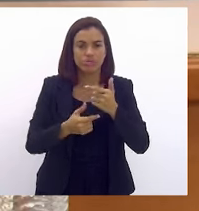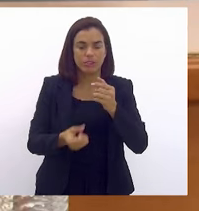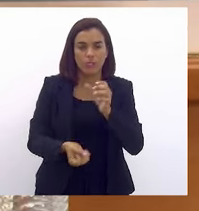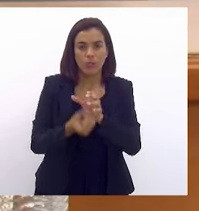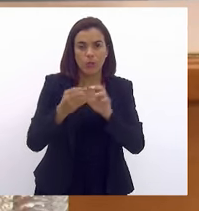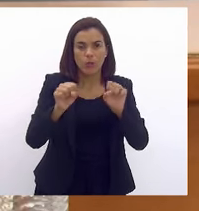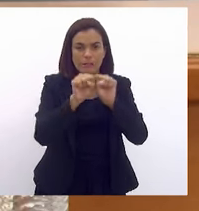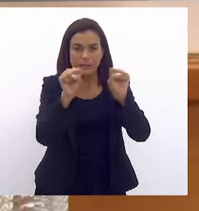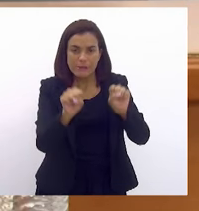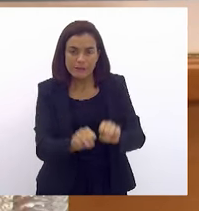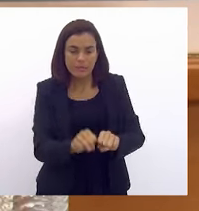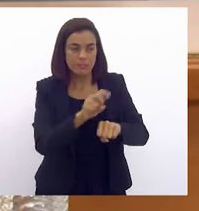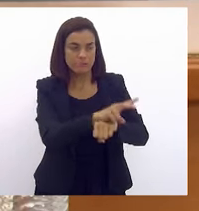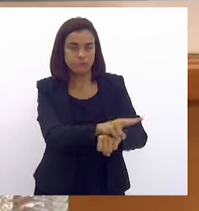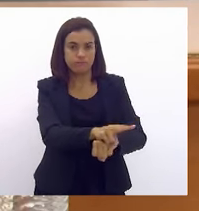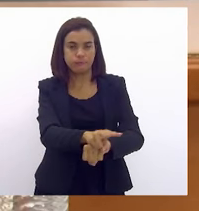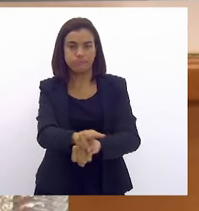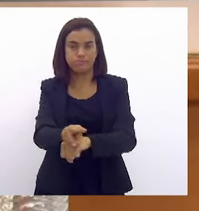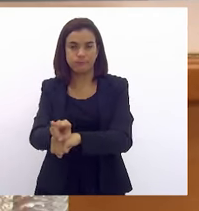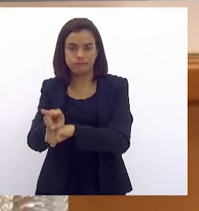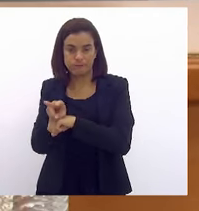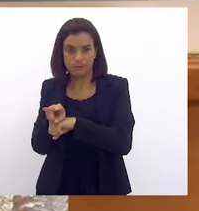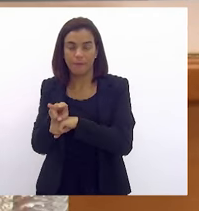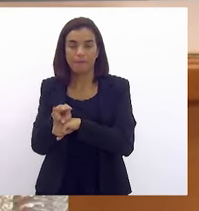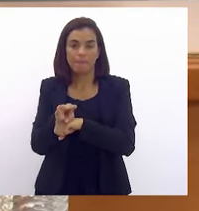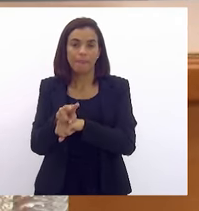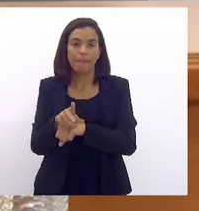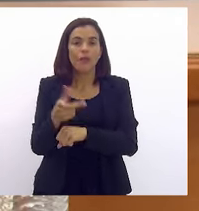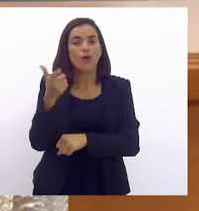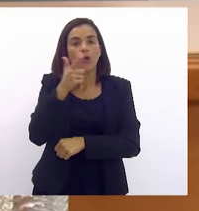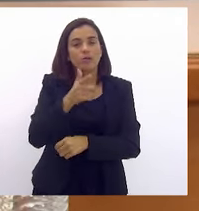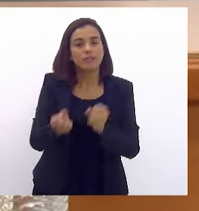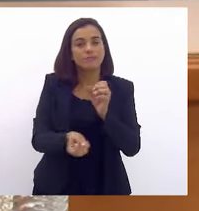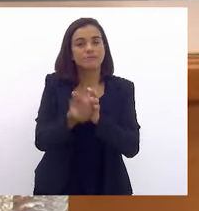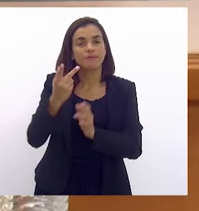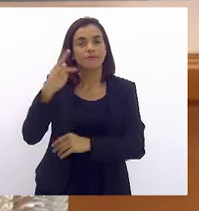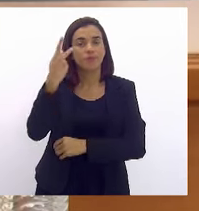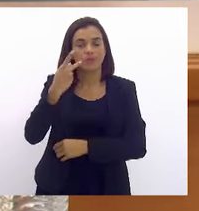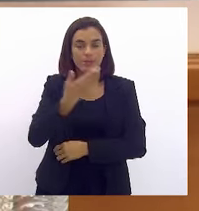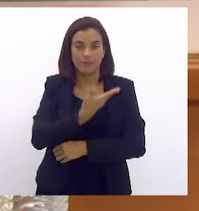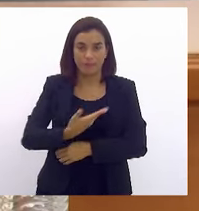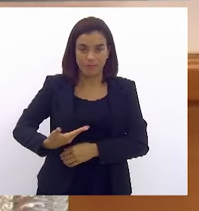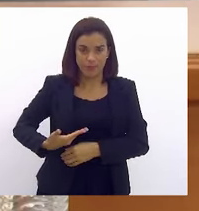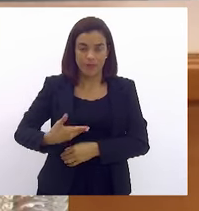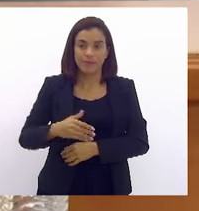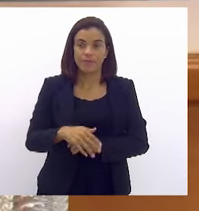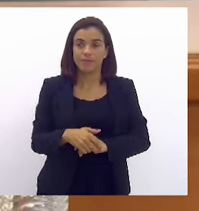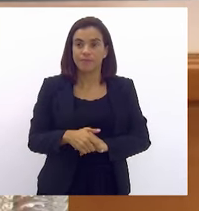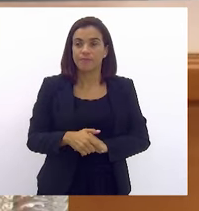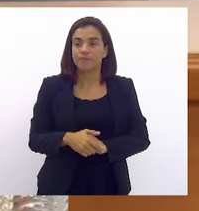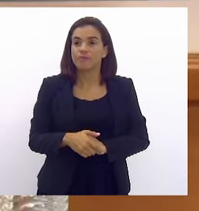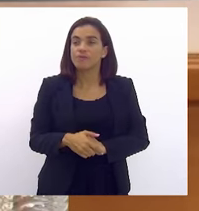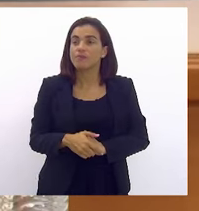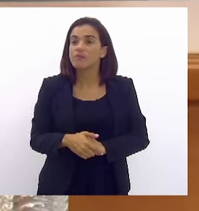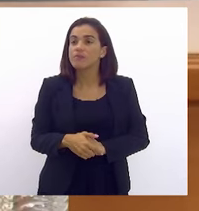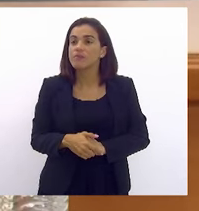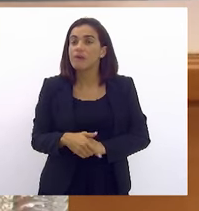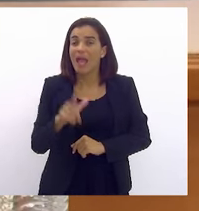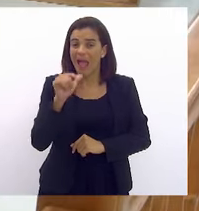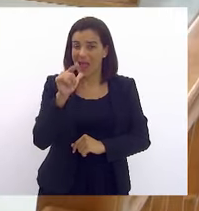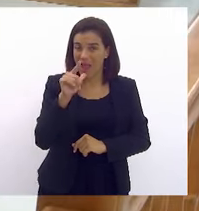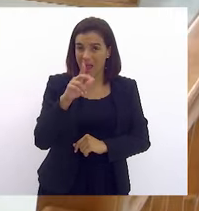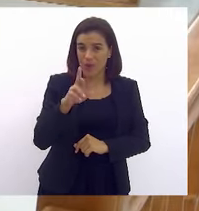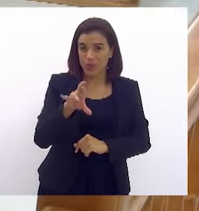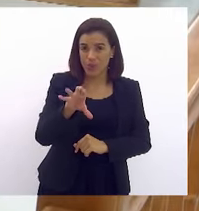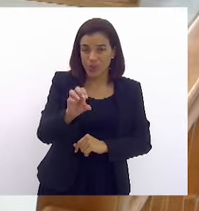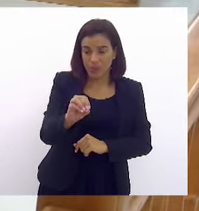no monitoramento para tentar chegar na política pública para o saneamento e para a universalização do saneamento. Mas a Águas do Rio tem ajudado